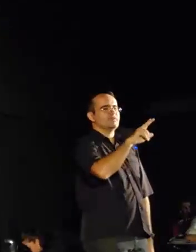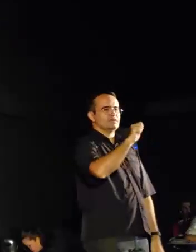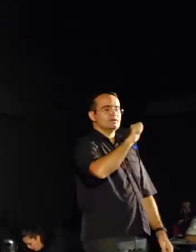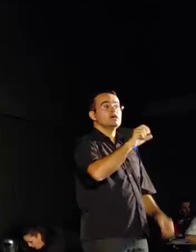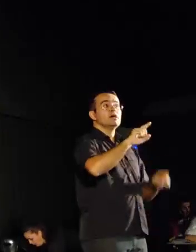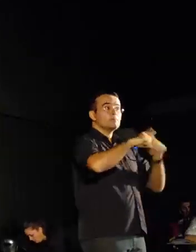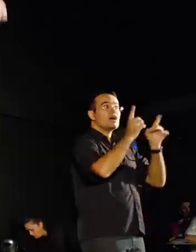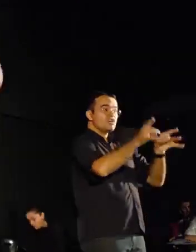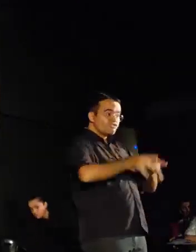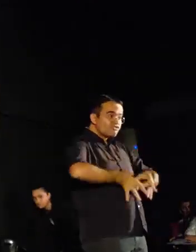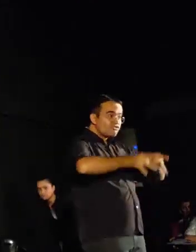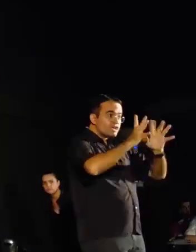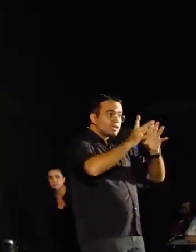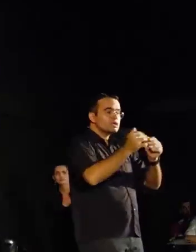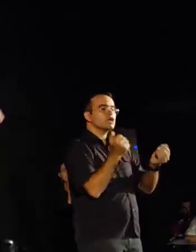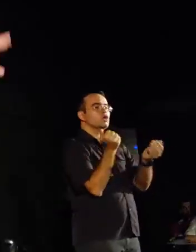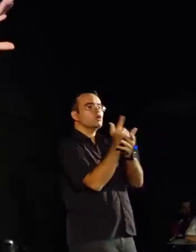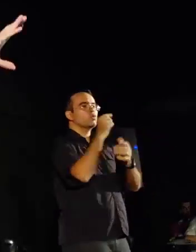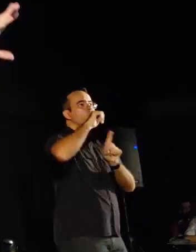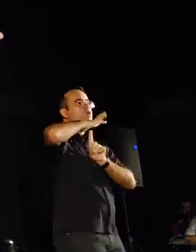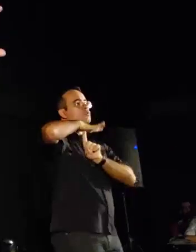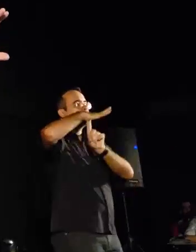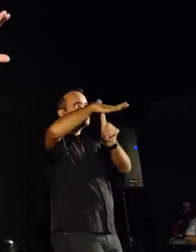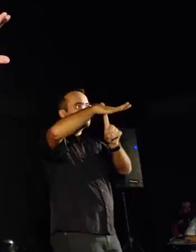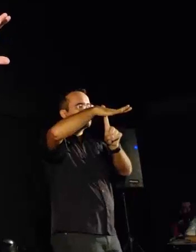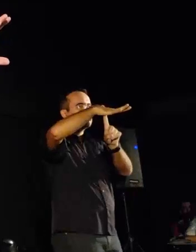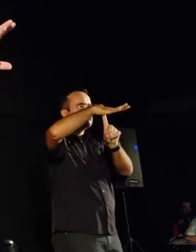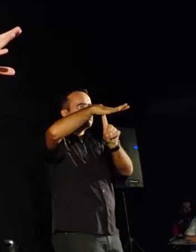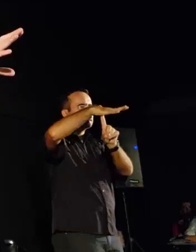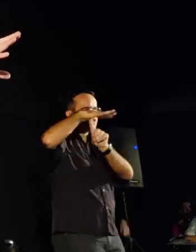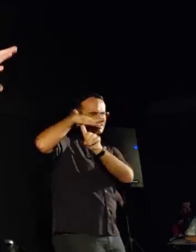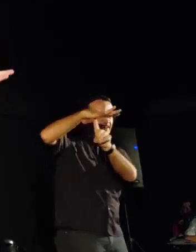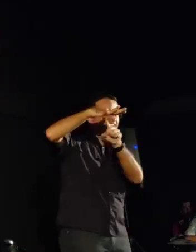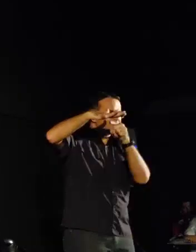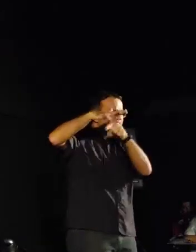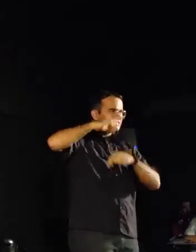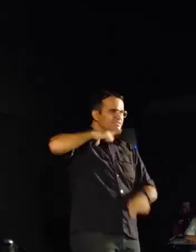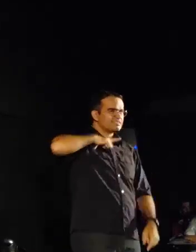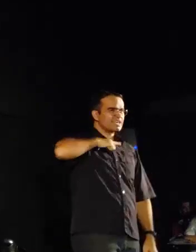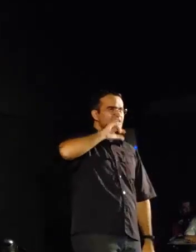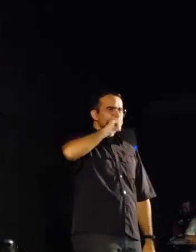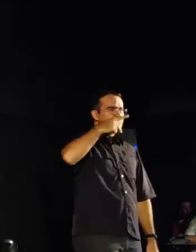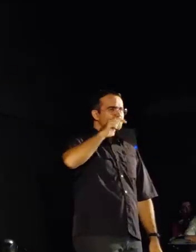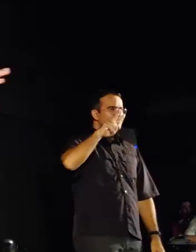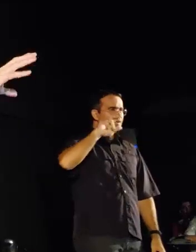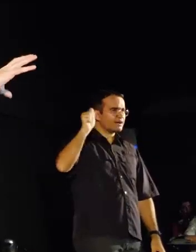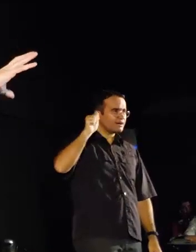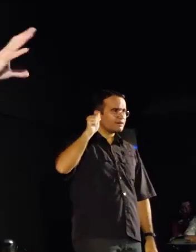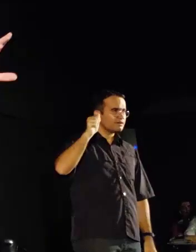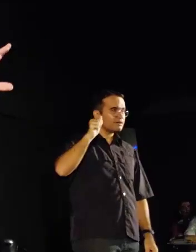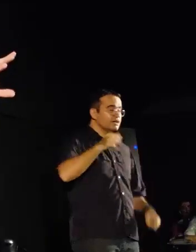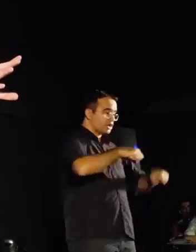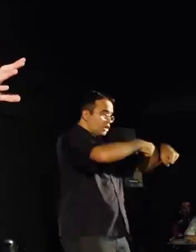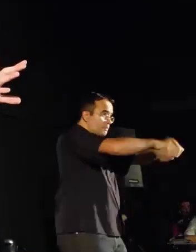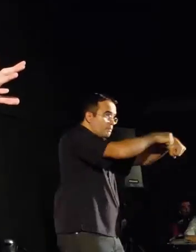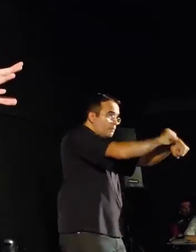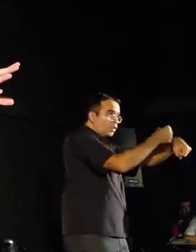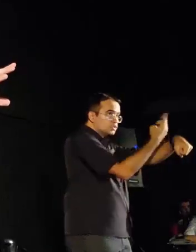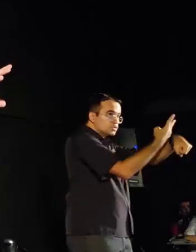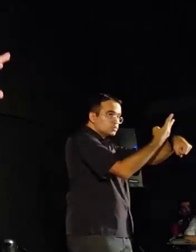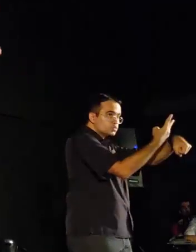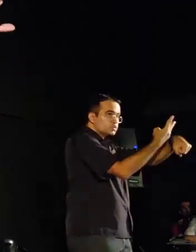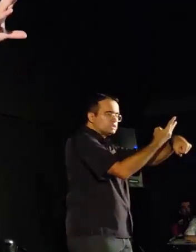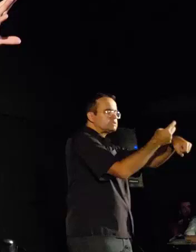carro e compre um helicóptero. Você não paga mais IPVA. Troca 2 motos num jato, não paga mais